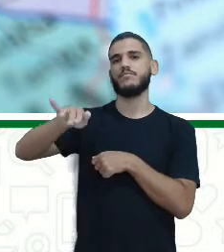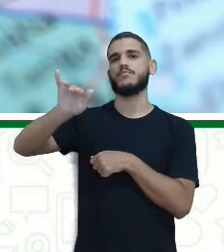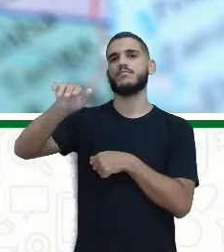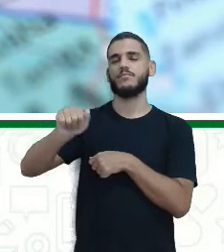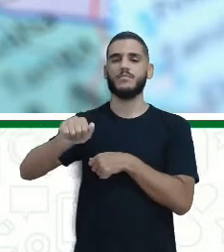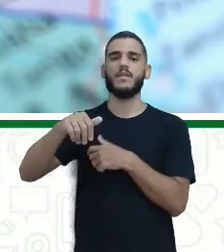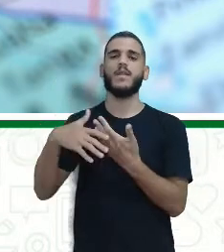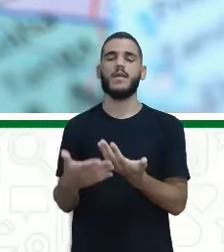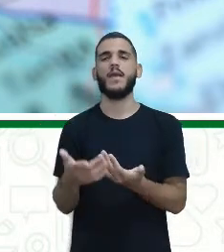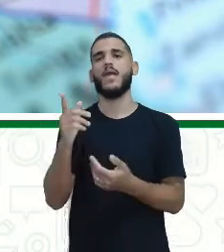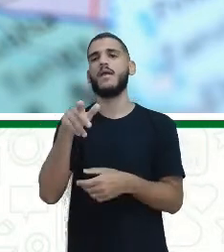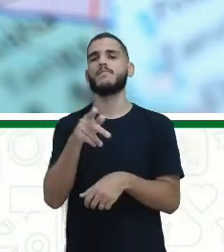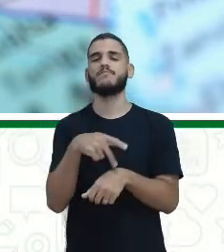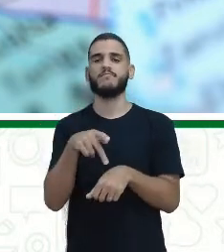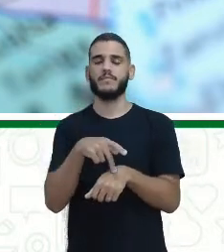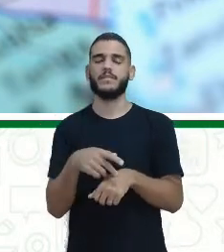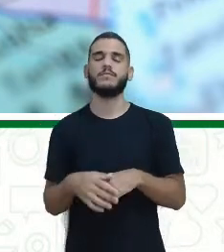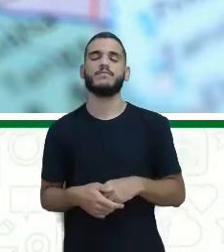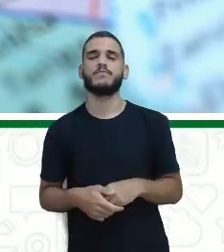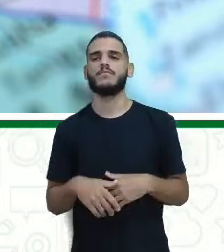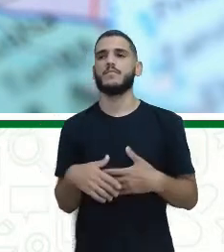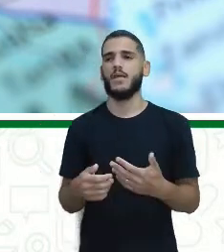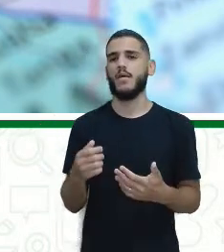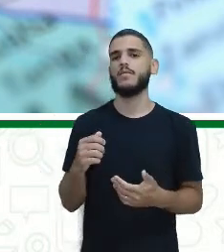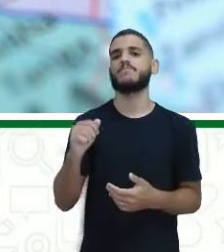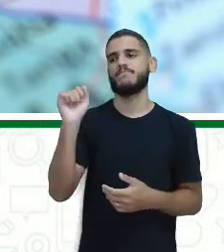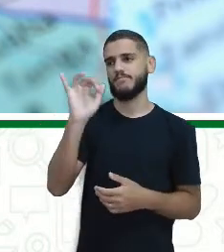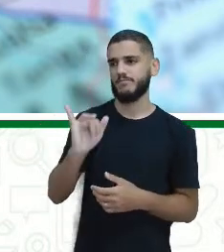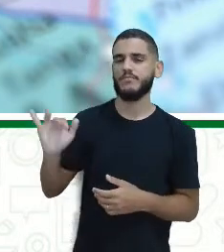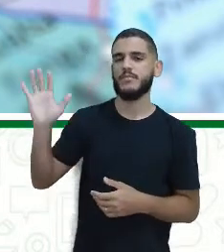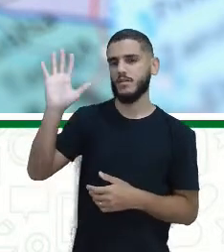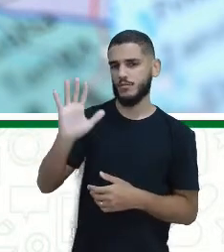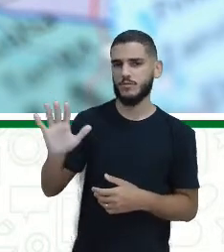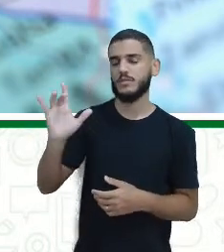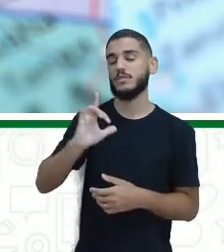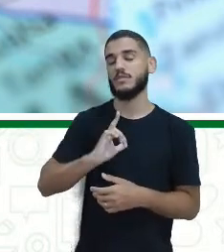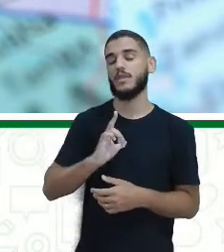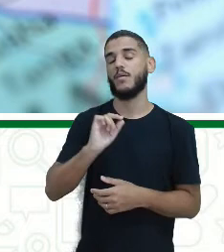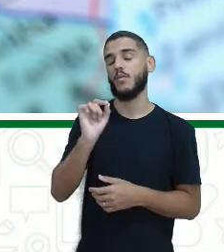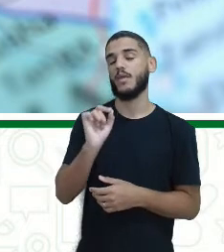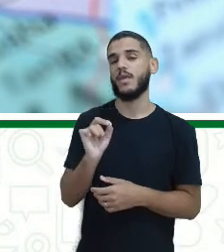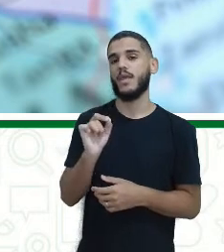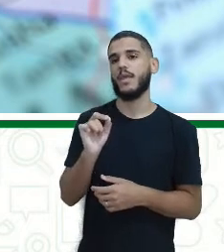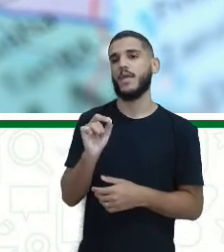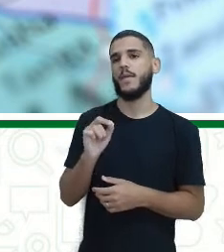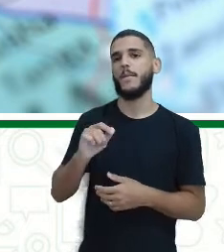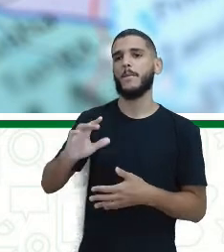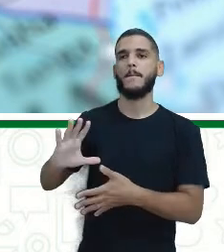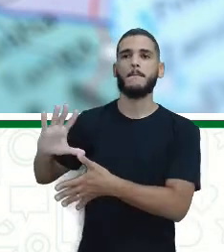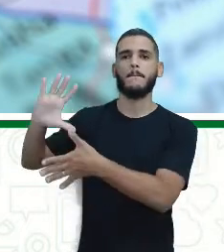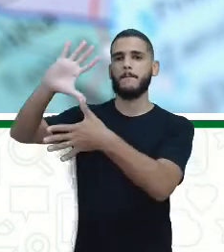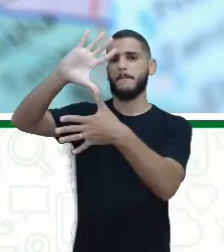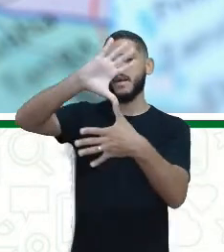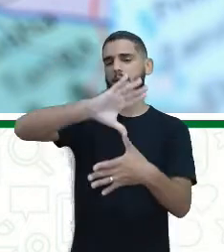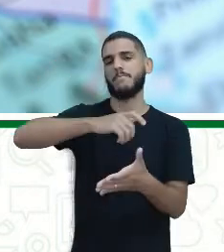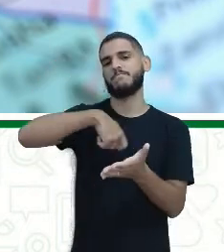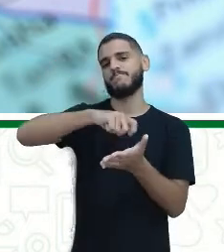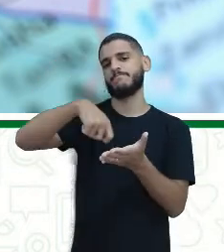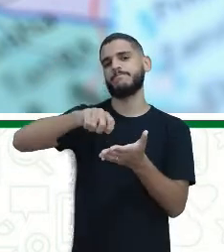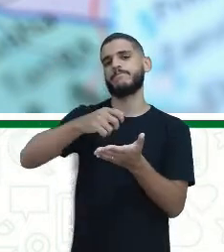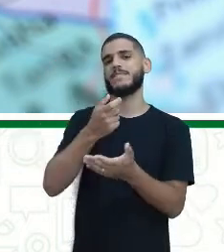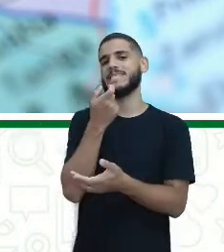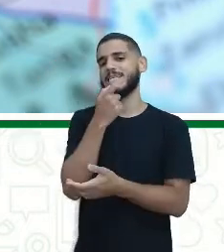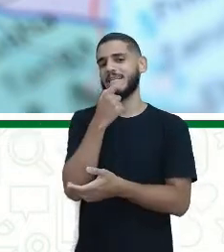o país. A ilustração traz um mapa que está escrito em inglês. E aí o